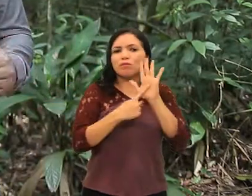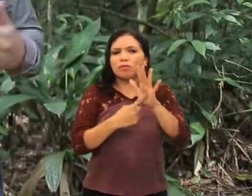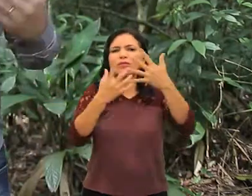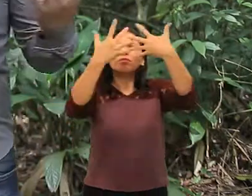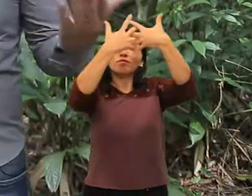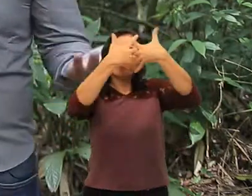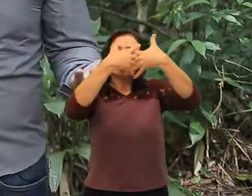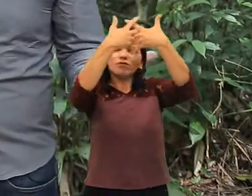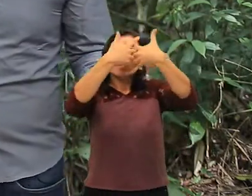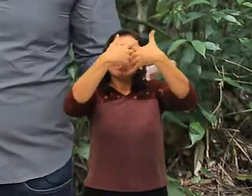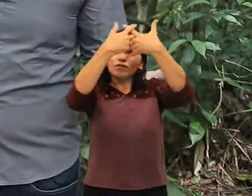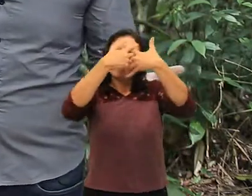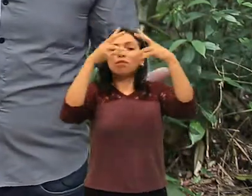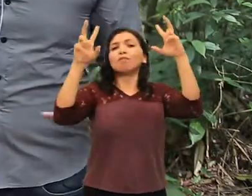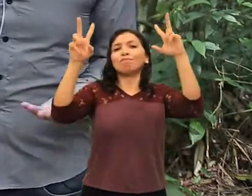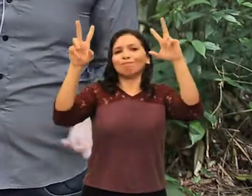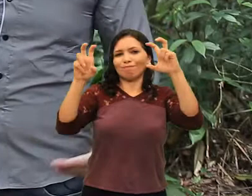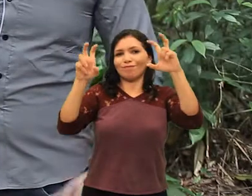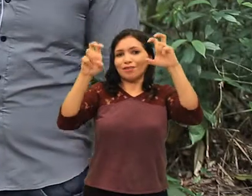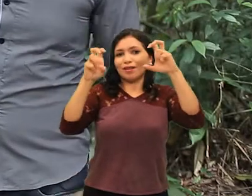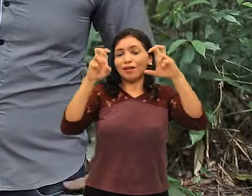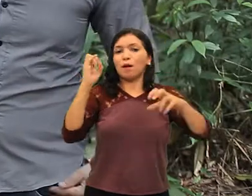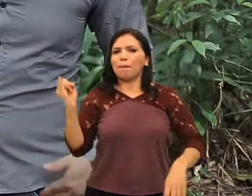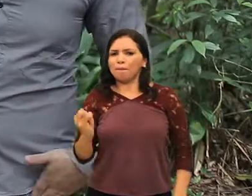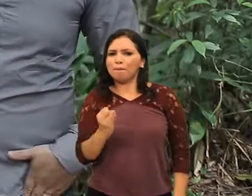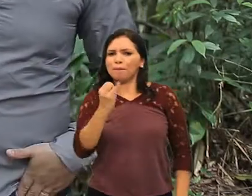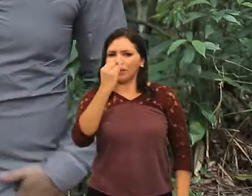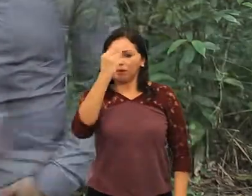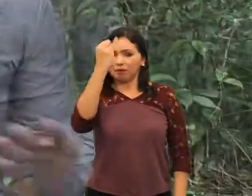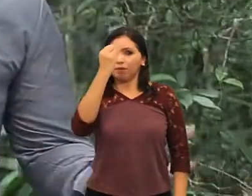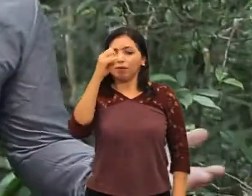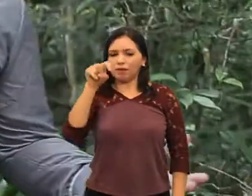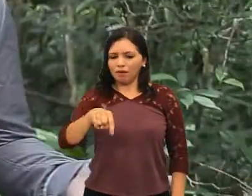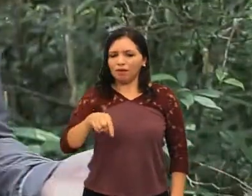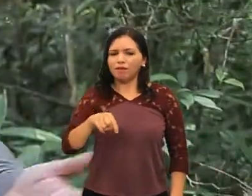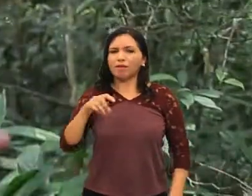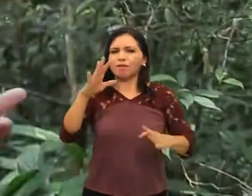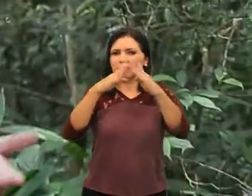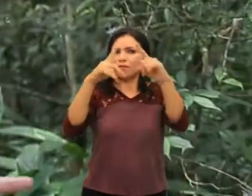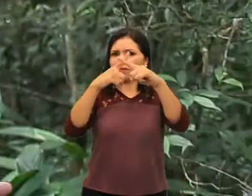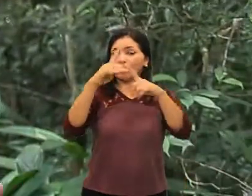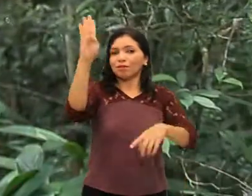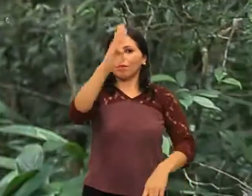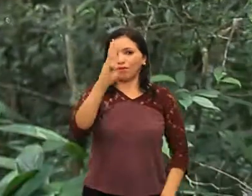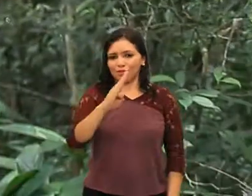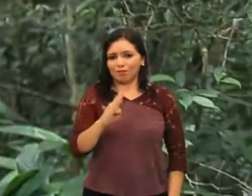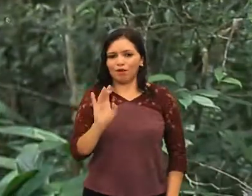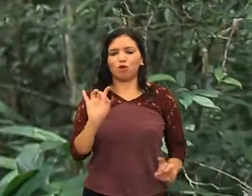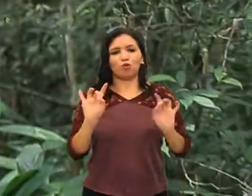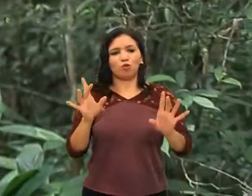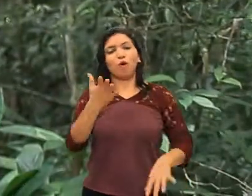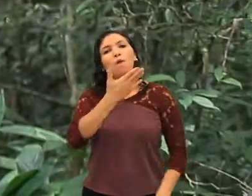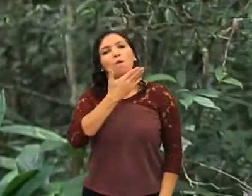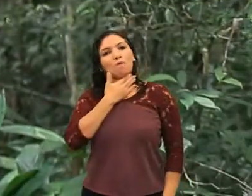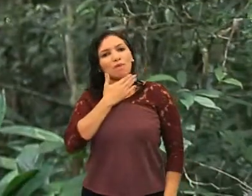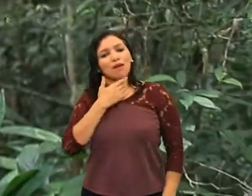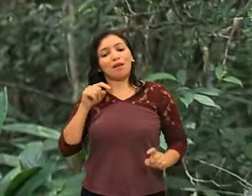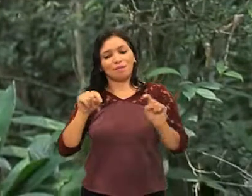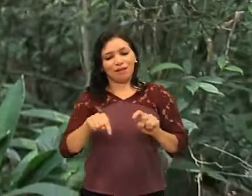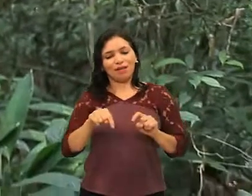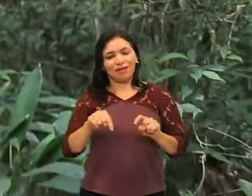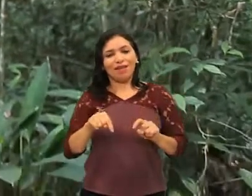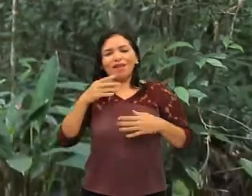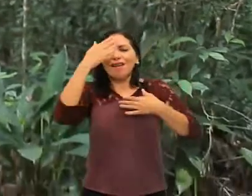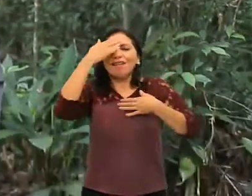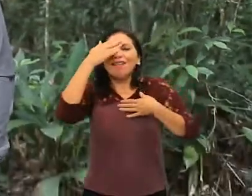refletir essa temática, principalmente aqui na Igreja do Brasil. E o Papo Expressão vai ficando por aqui. A gente agradece a você que